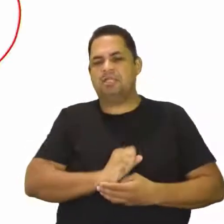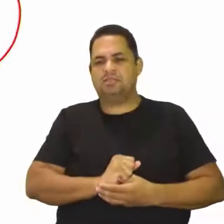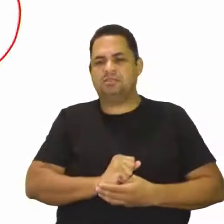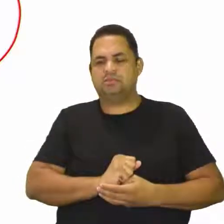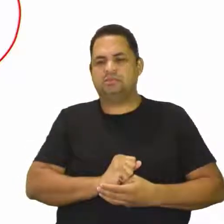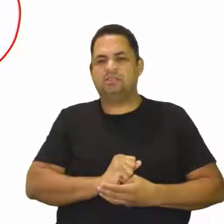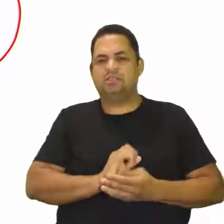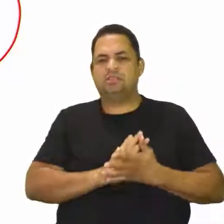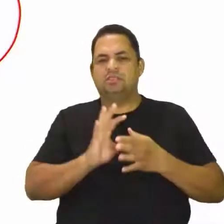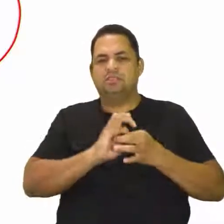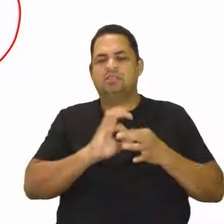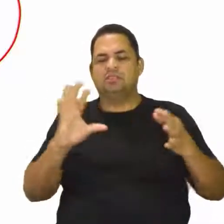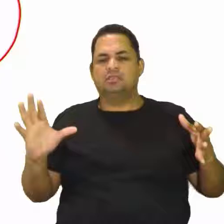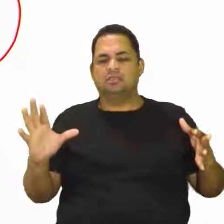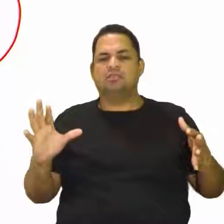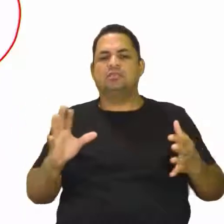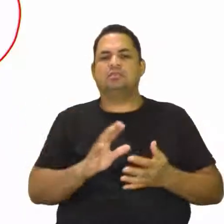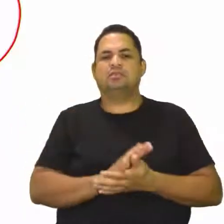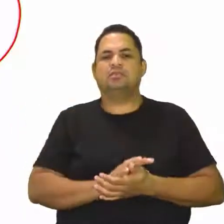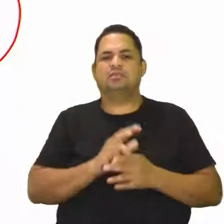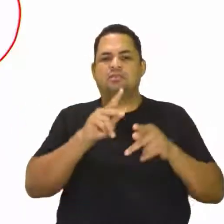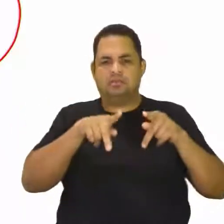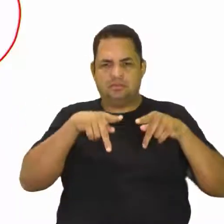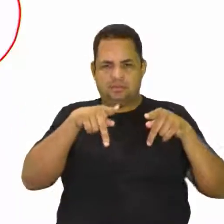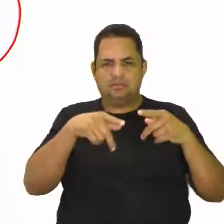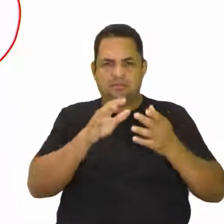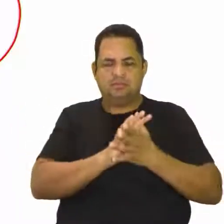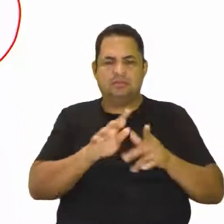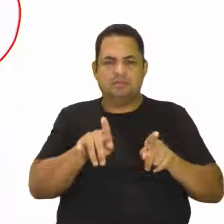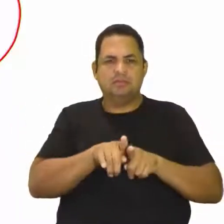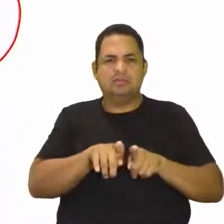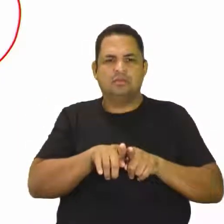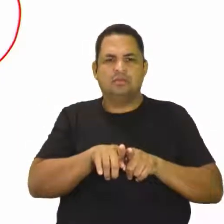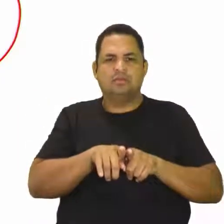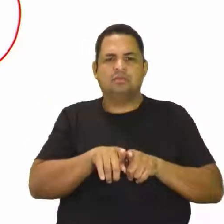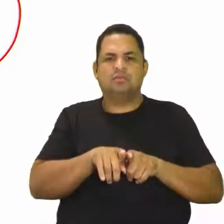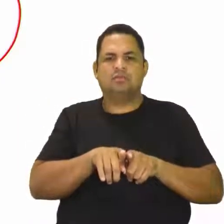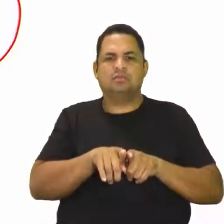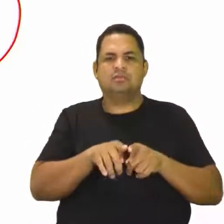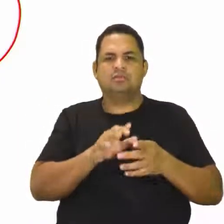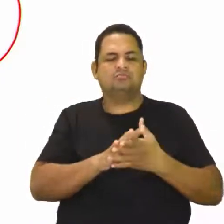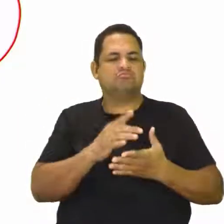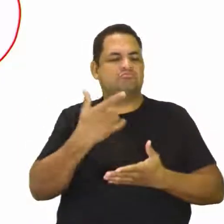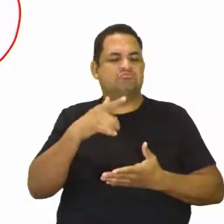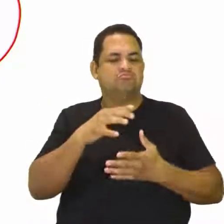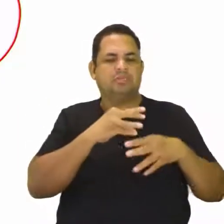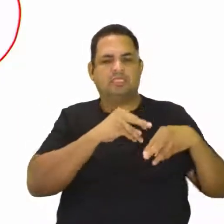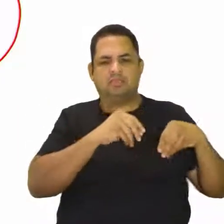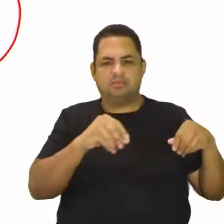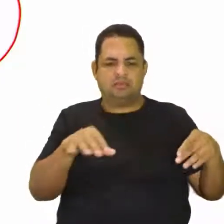uma Palestina independente. Esse povo também está sem terra, está sem pátria.